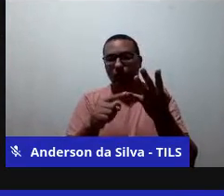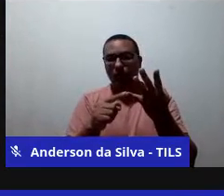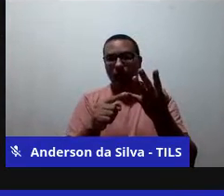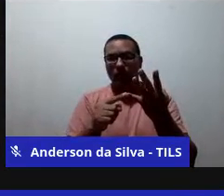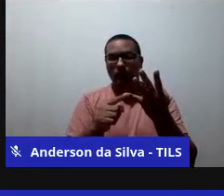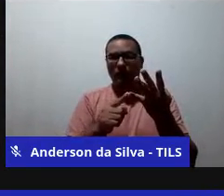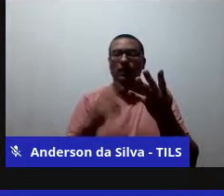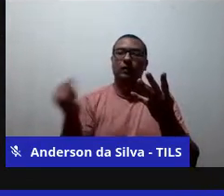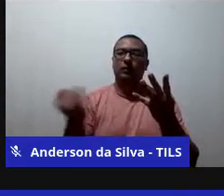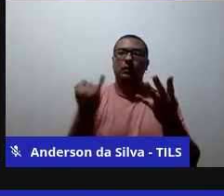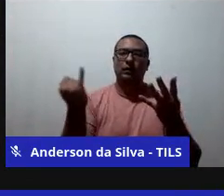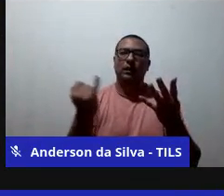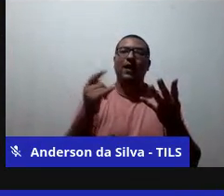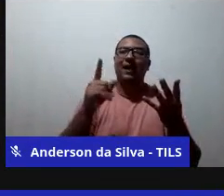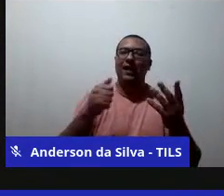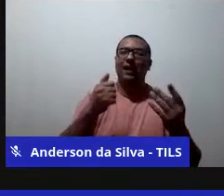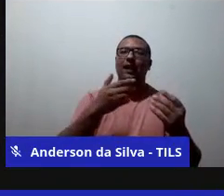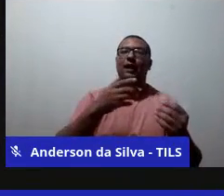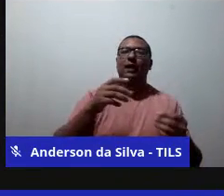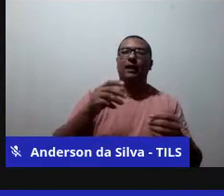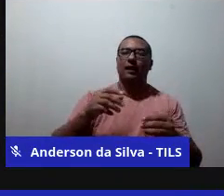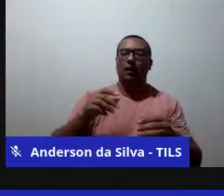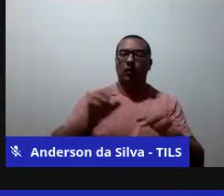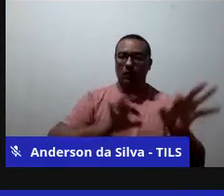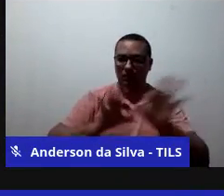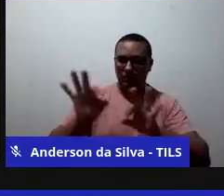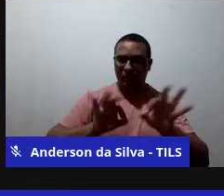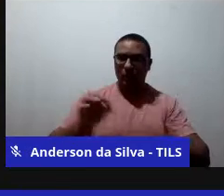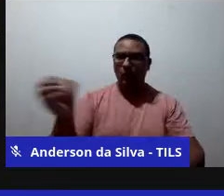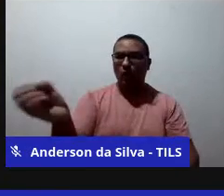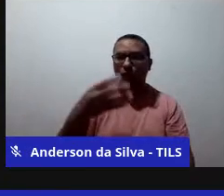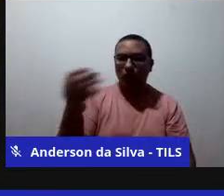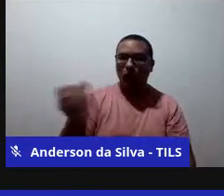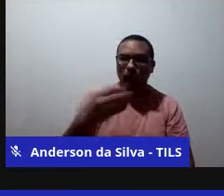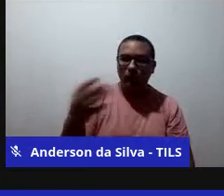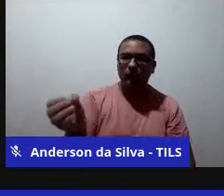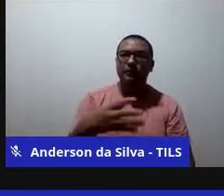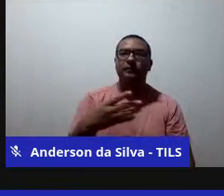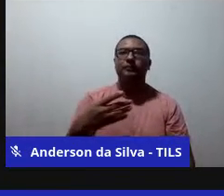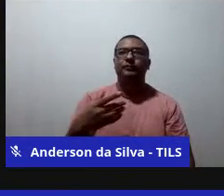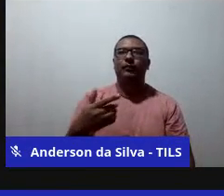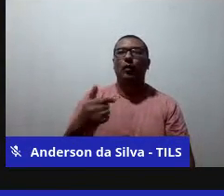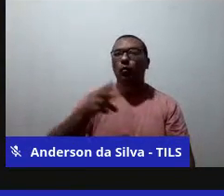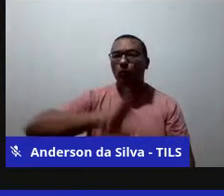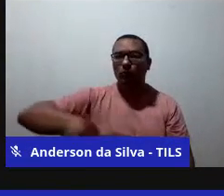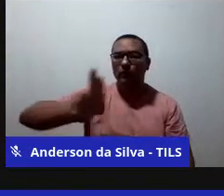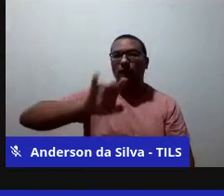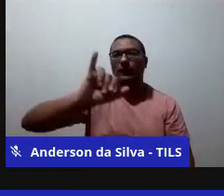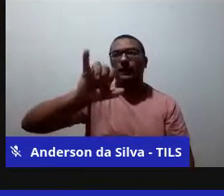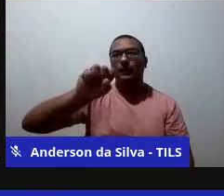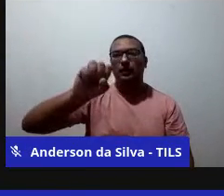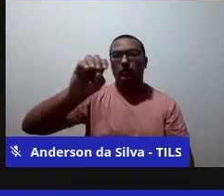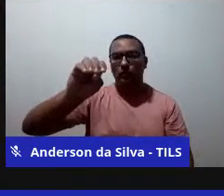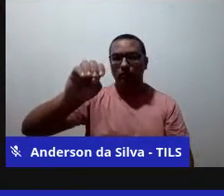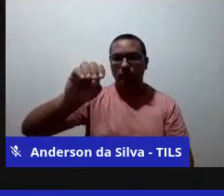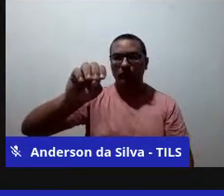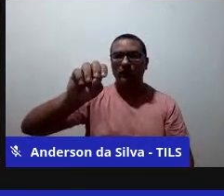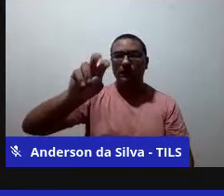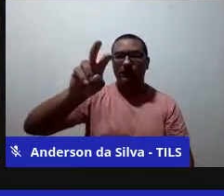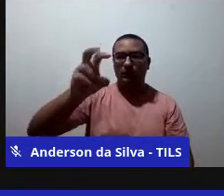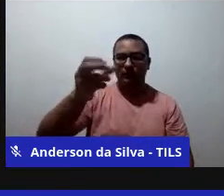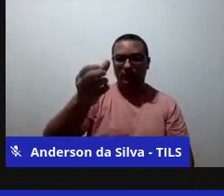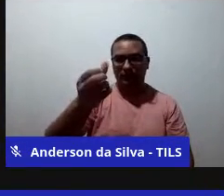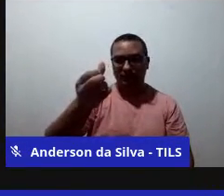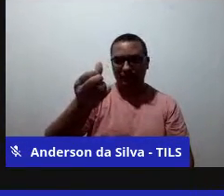relevância é a gestão da inovação. É a ISO 56002, que é a ISO que, final